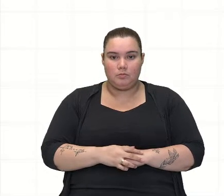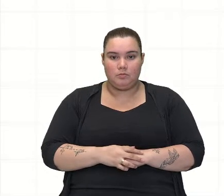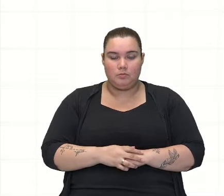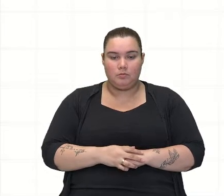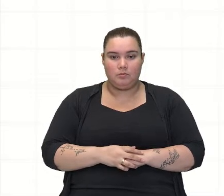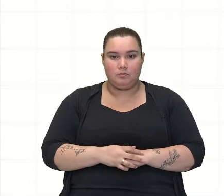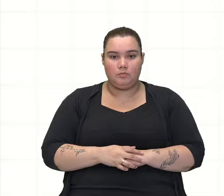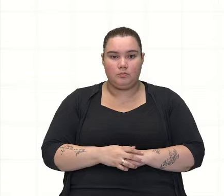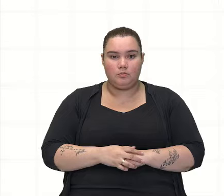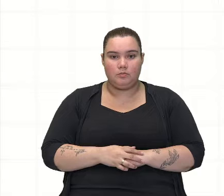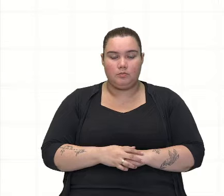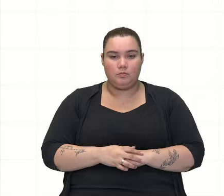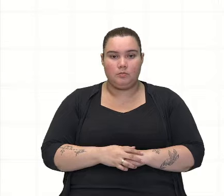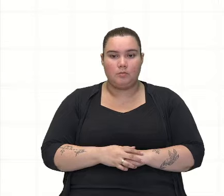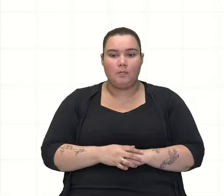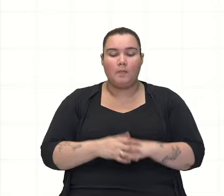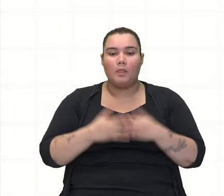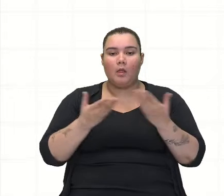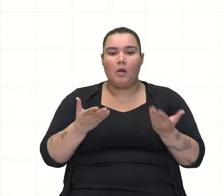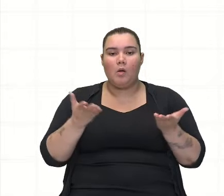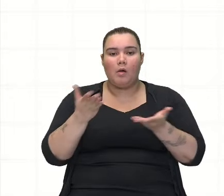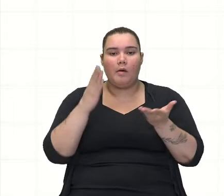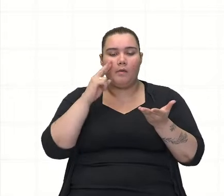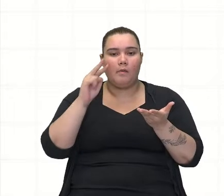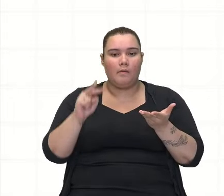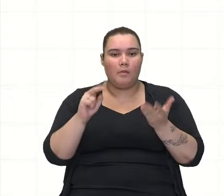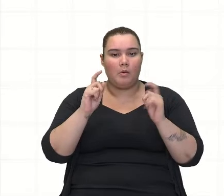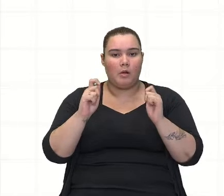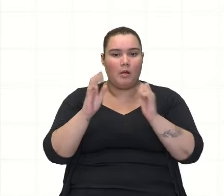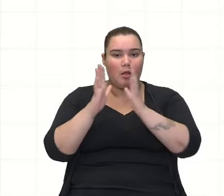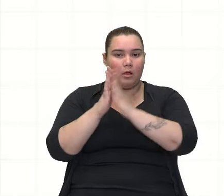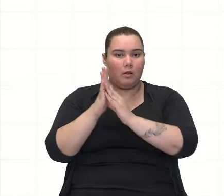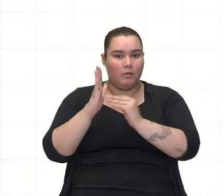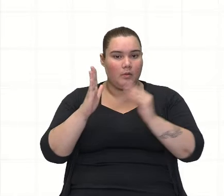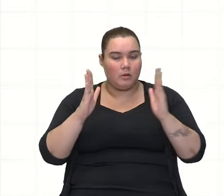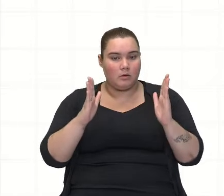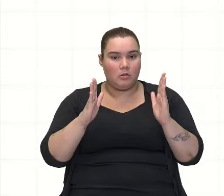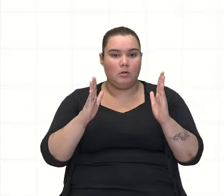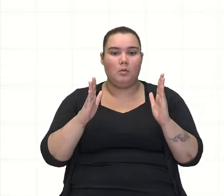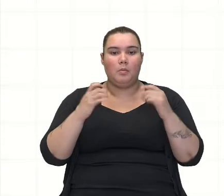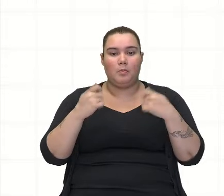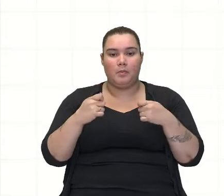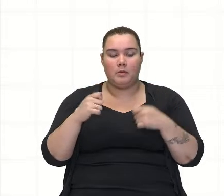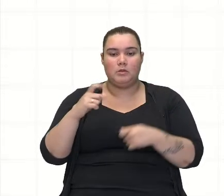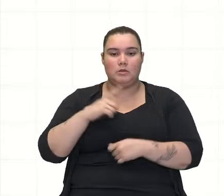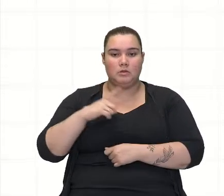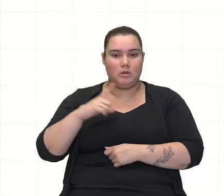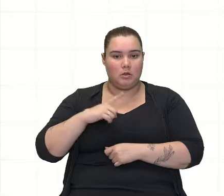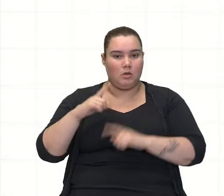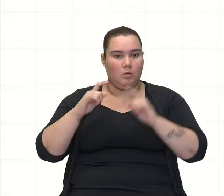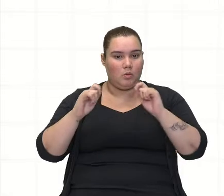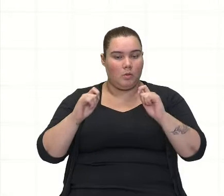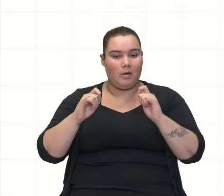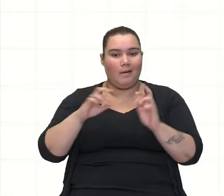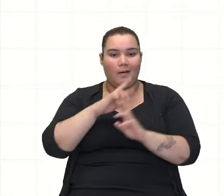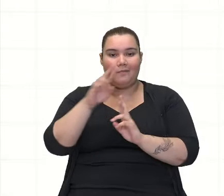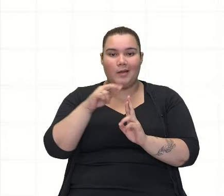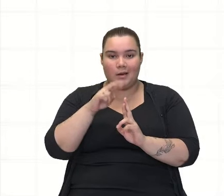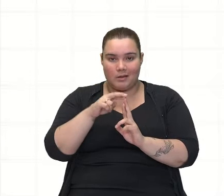E o que nós vimos agora na reflexão? Né? Que tem que ter um eixo de referência,